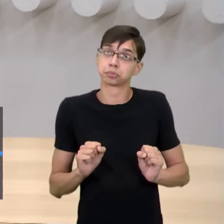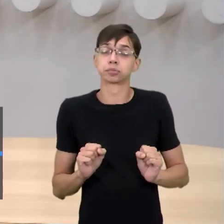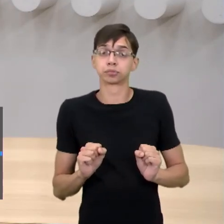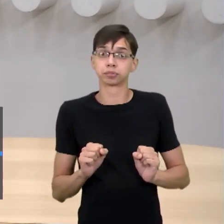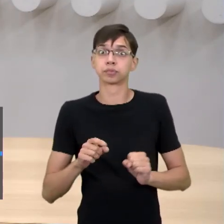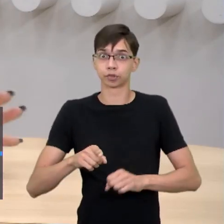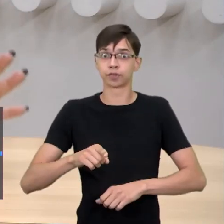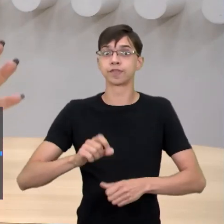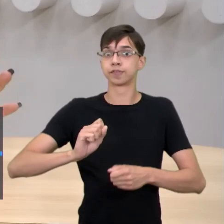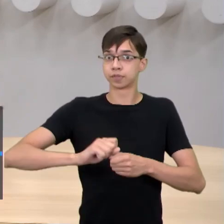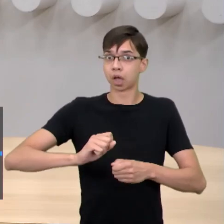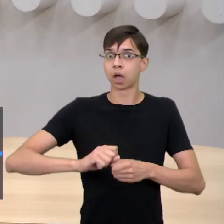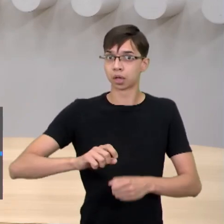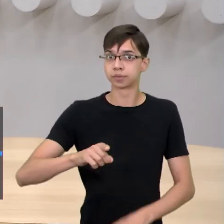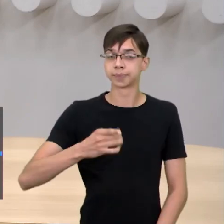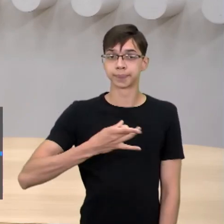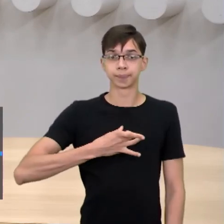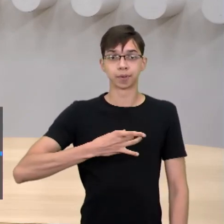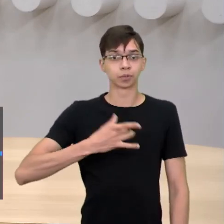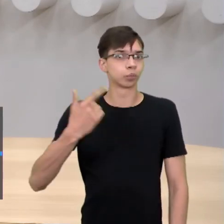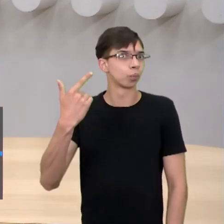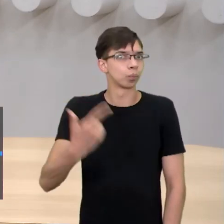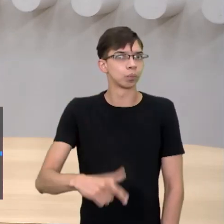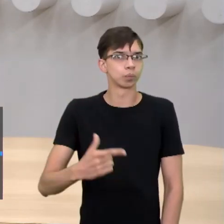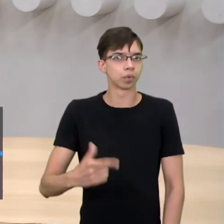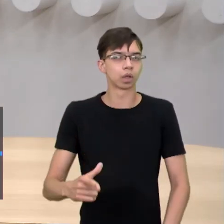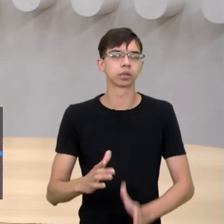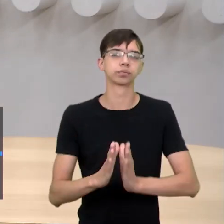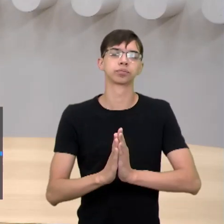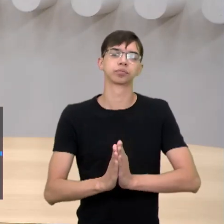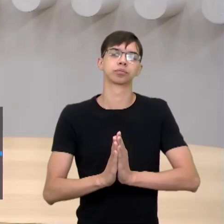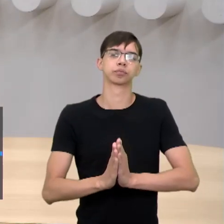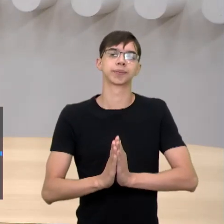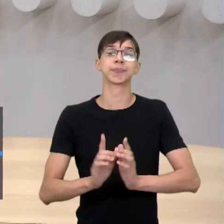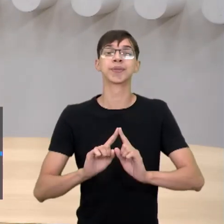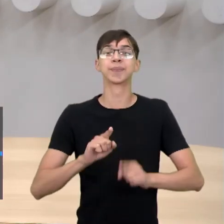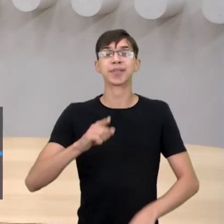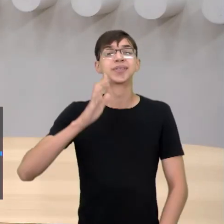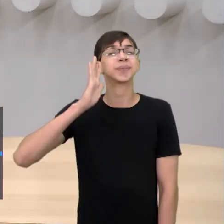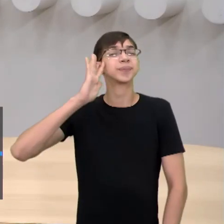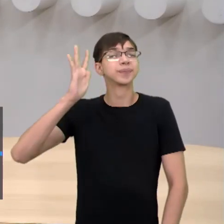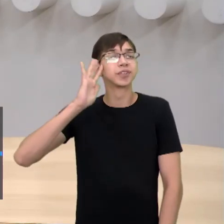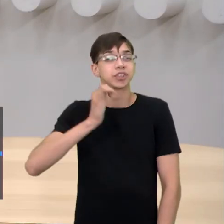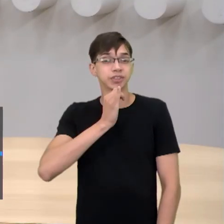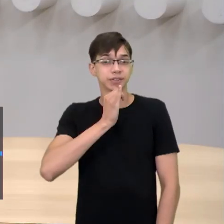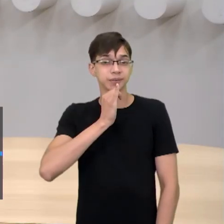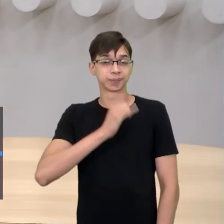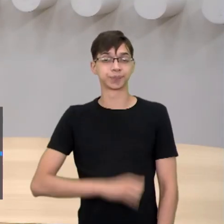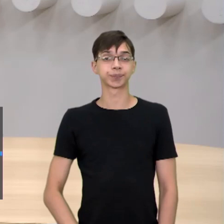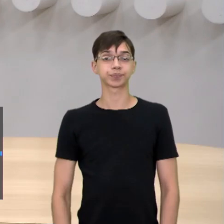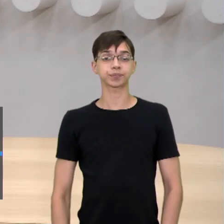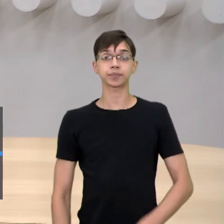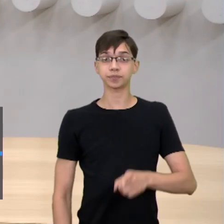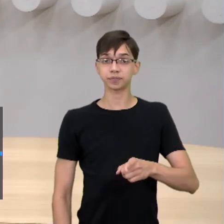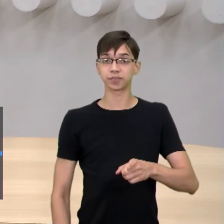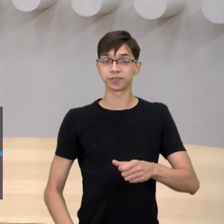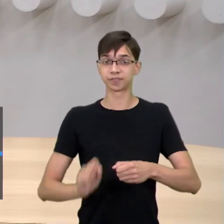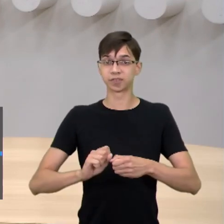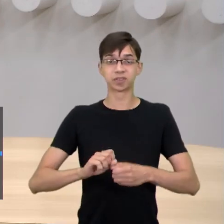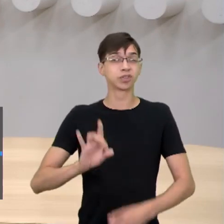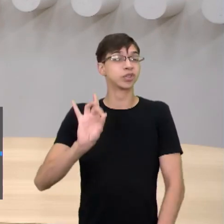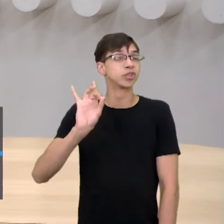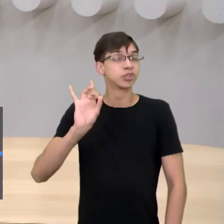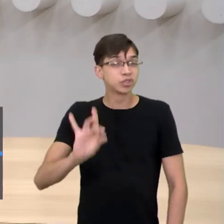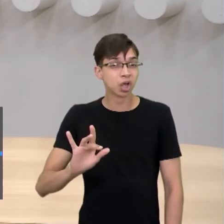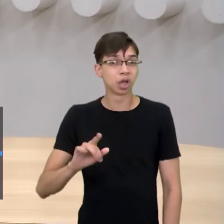isso. Não tenha medo de viver a sua vida, né? Mas, imagina se você só pudesse fazer isso. Né? Que